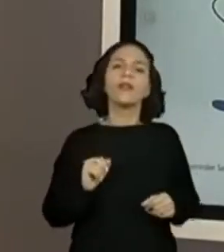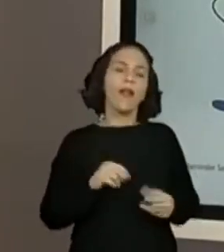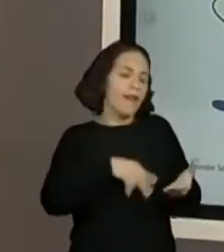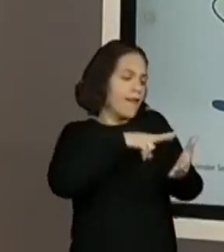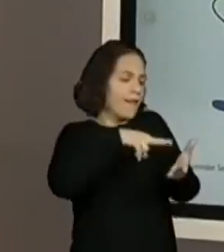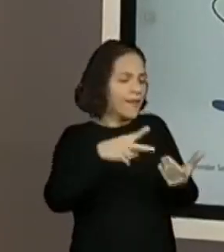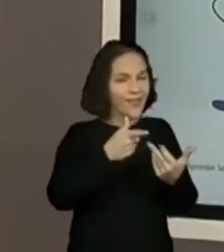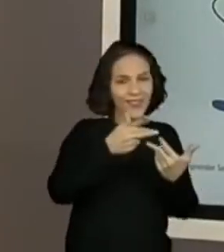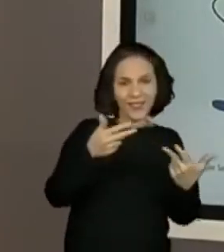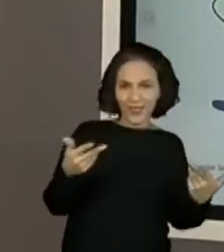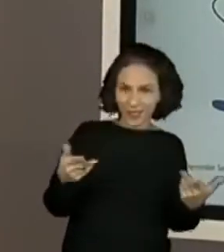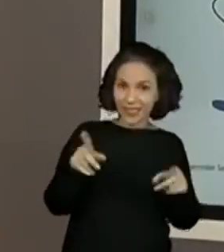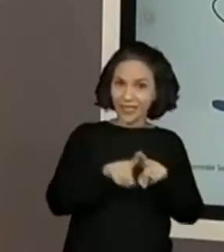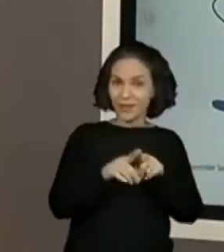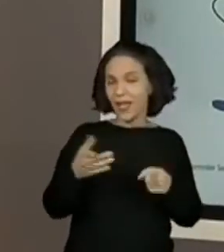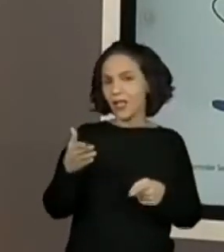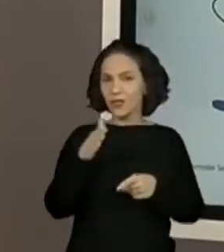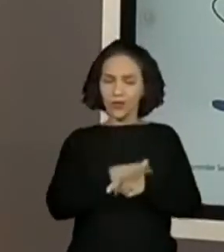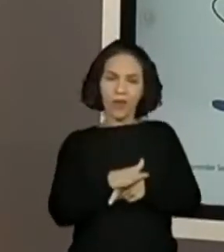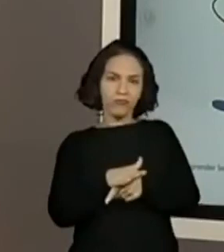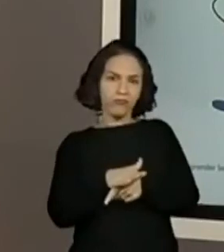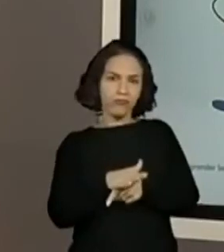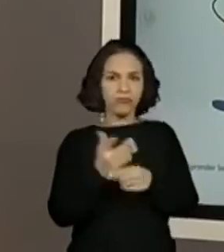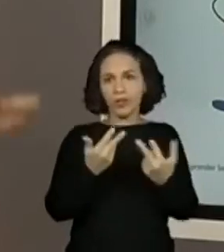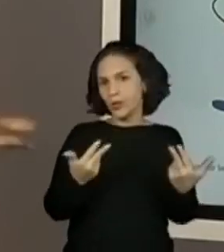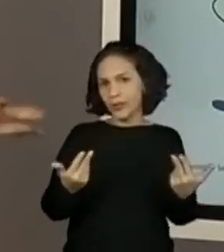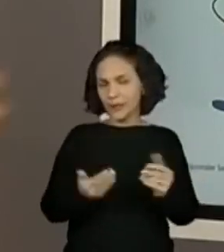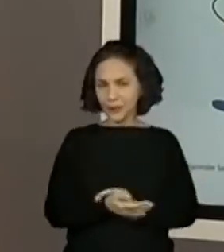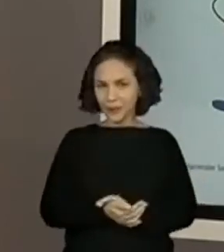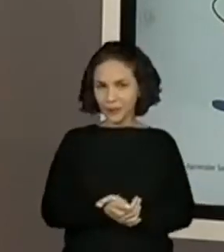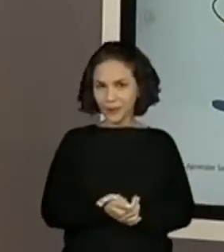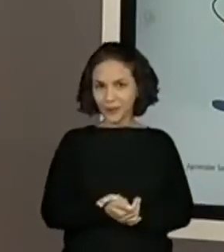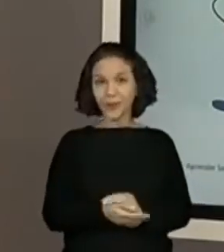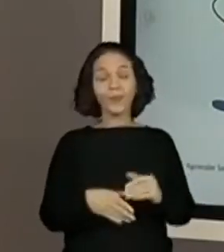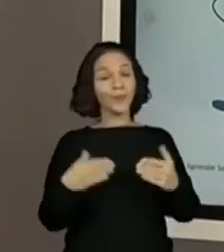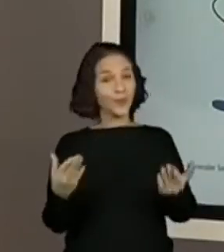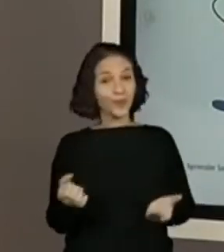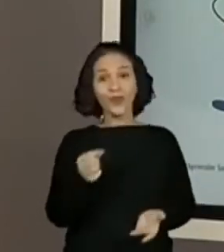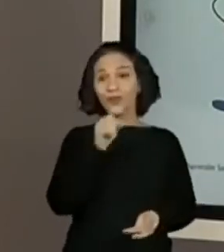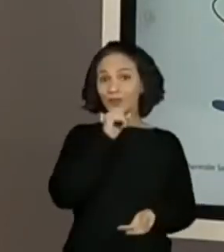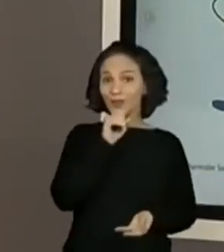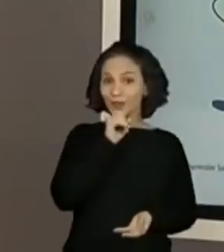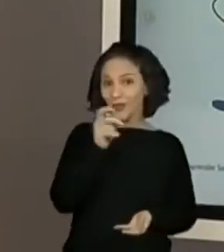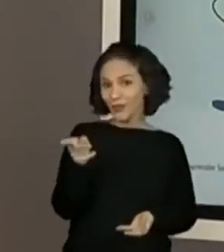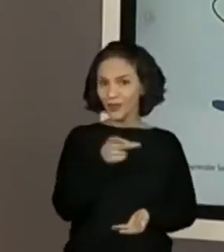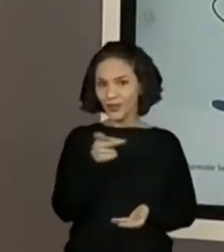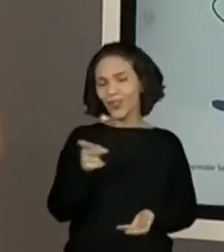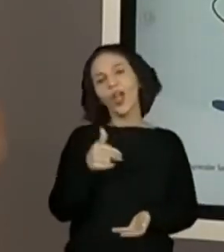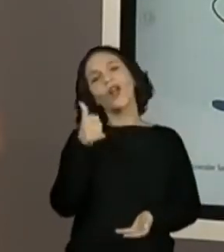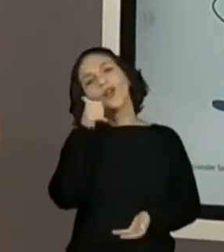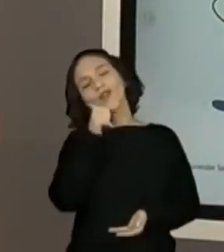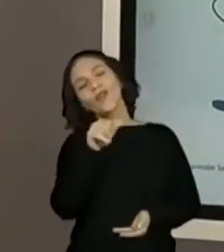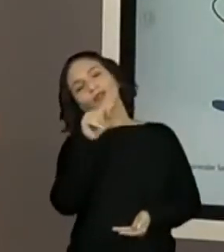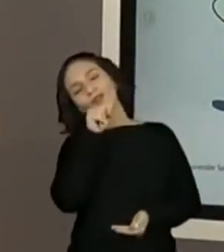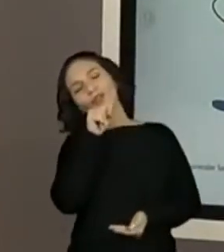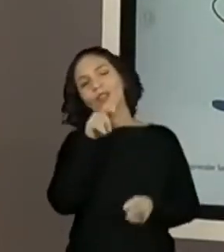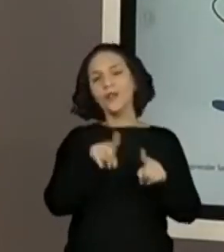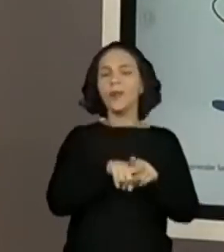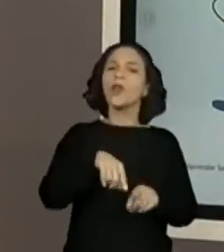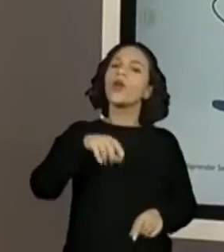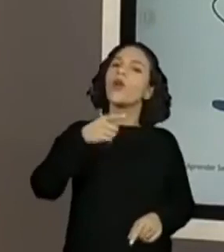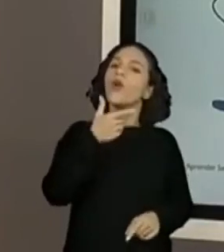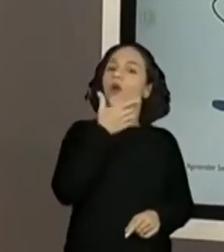alguma coisa e ajudar em algumas tarefas, né? E os avós deles, que são bem espertos, propõe sempre